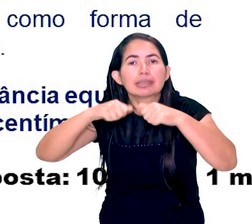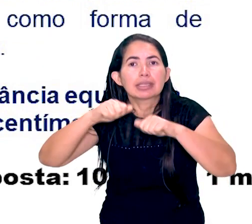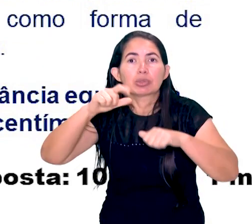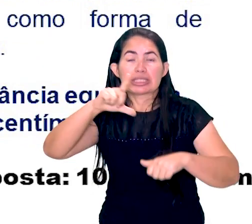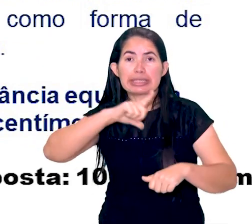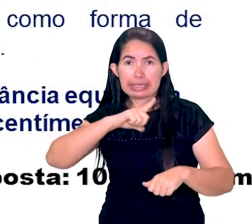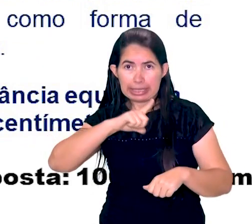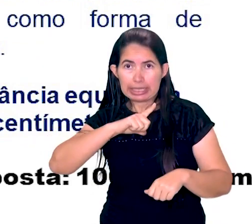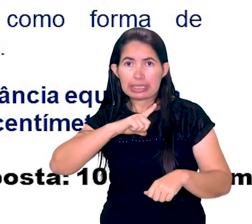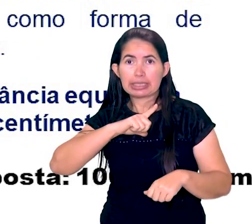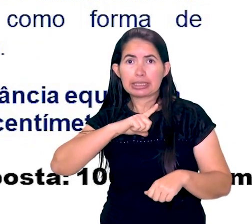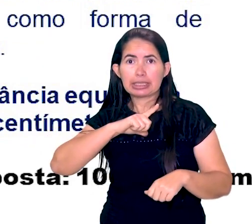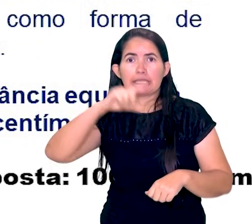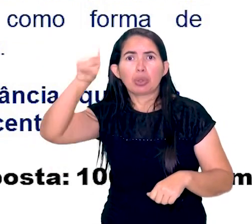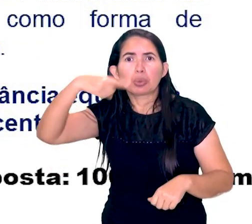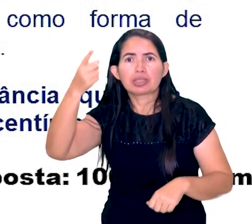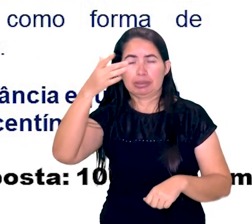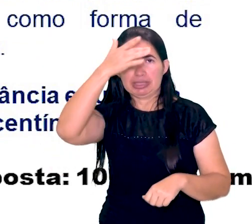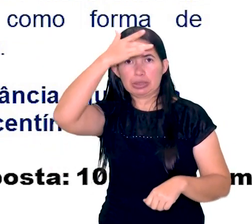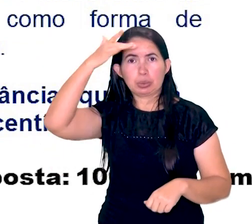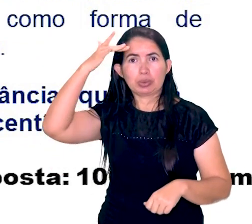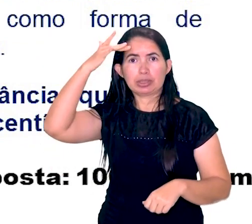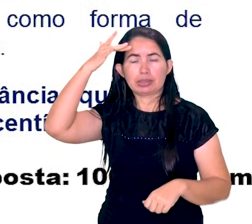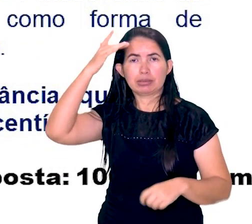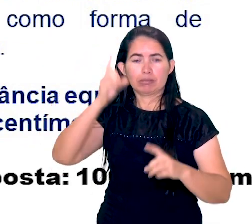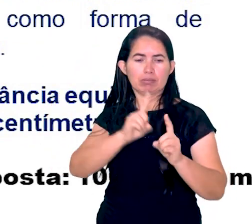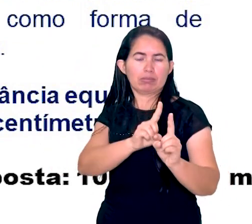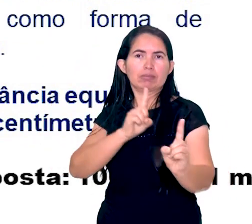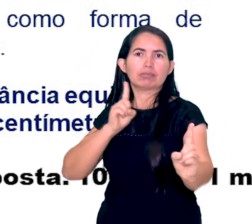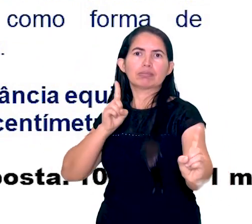devemos ter de outras pessoas?